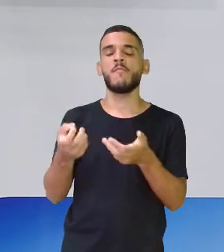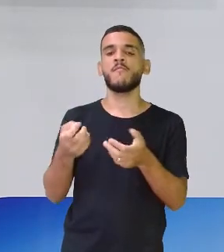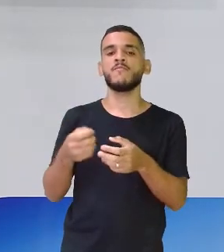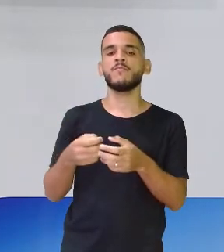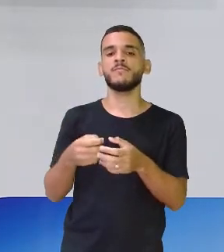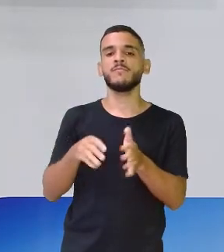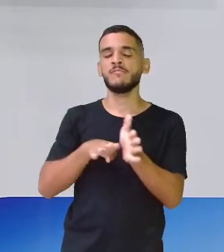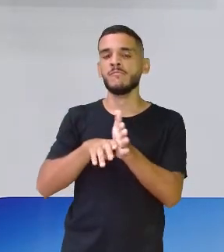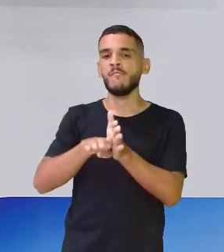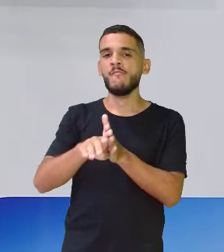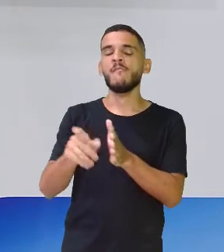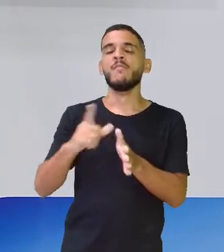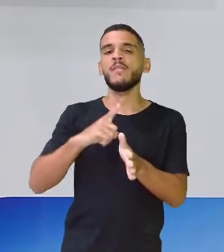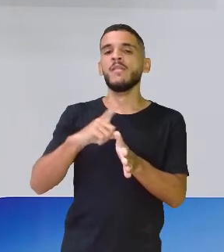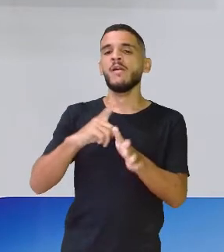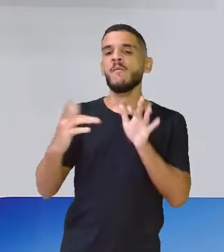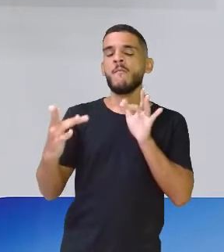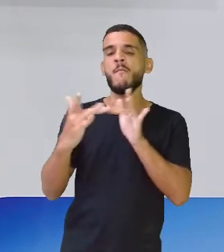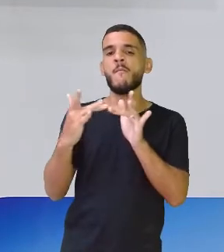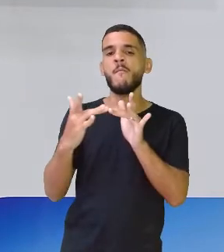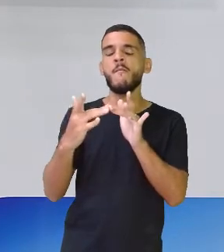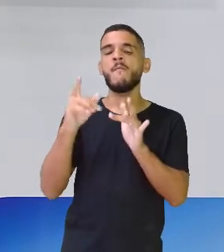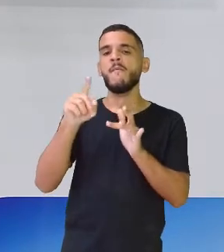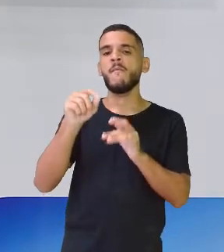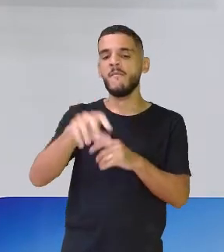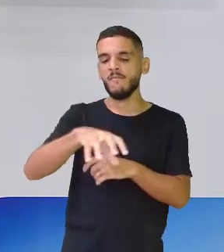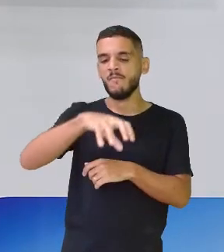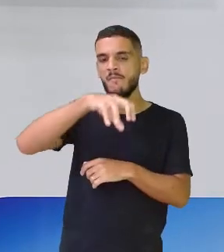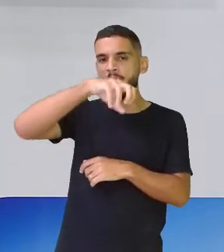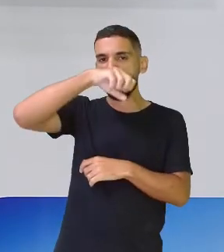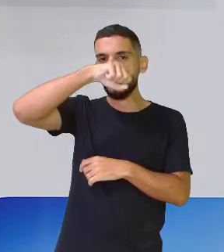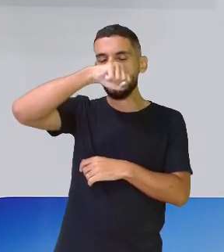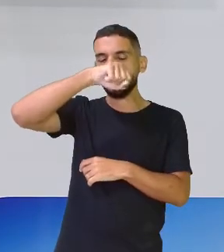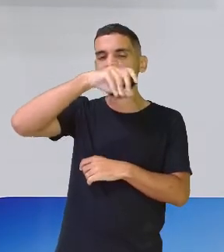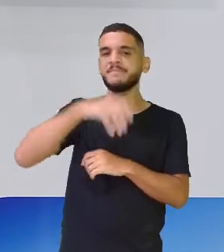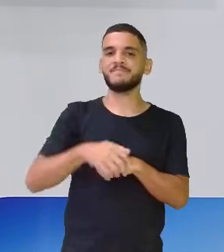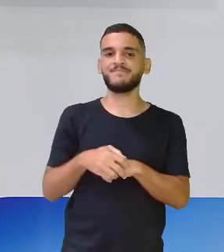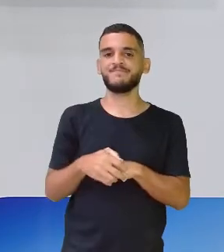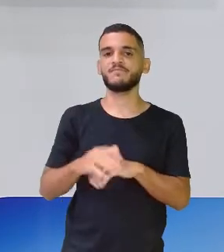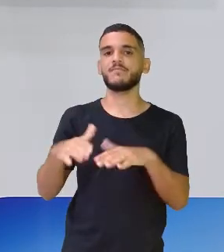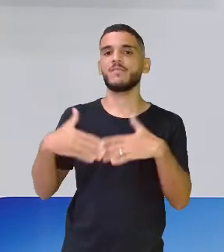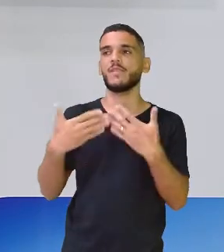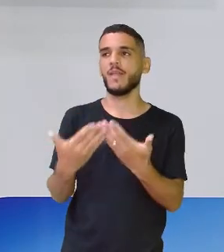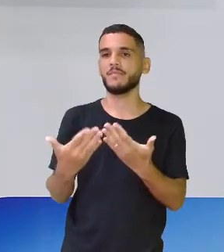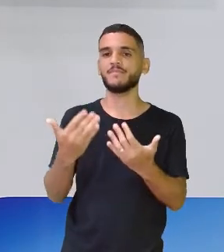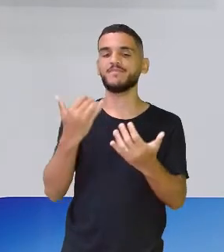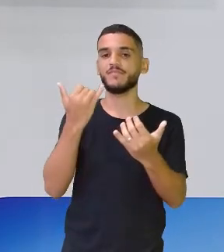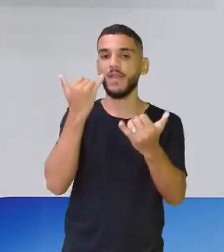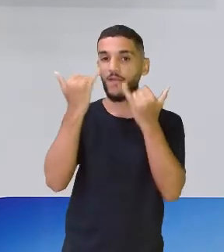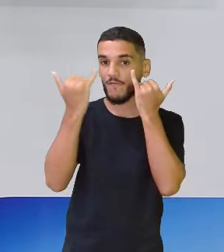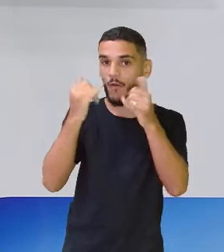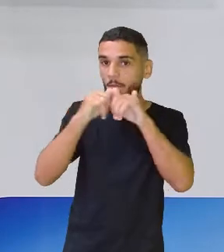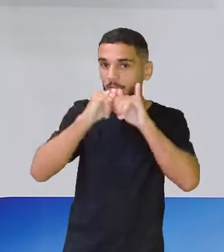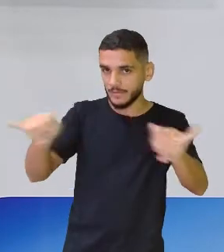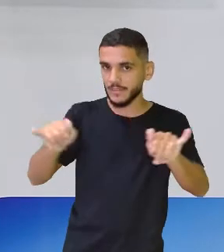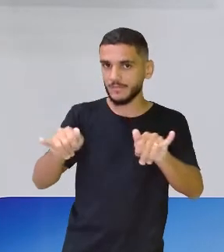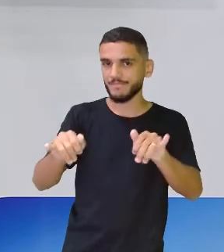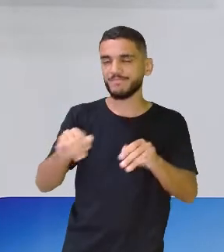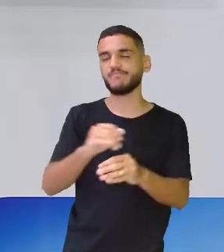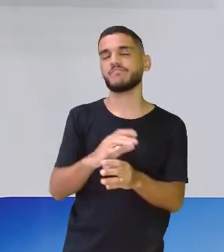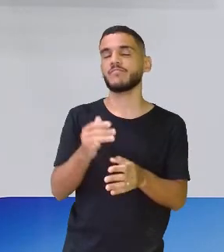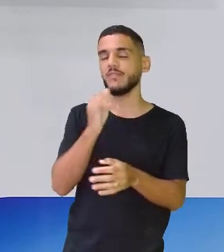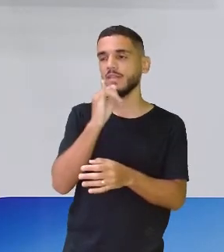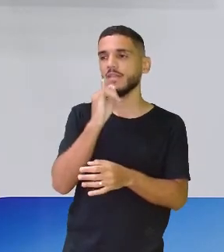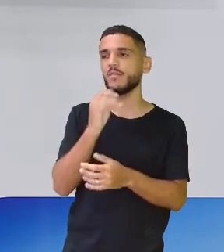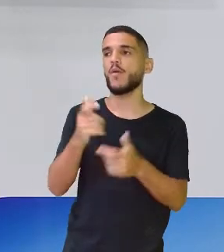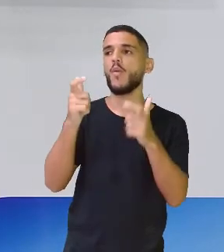justamente a respiração, certo? Então, quero lembrar vocês de continuar se cuidando. Quando estiver assim, em local muito cheio,